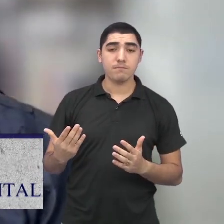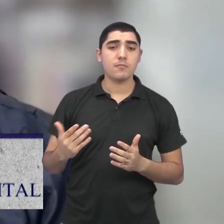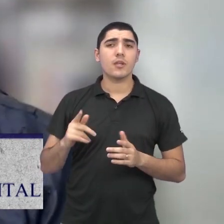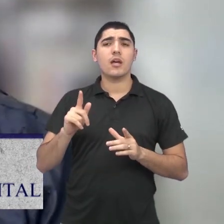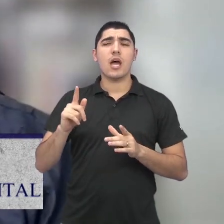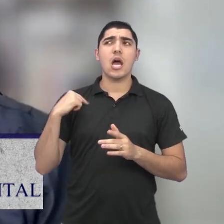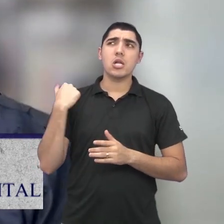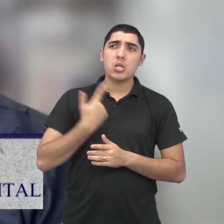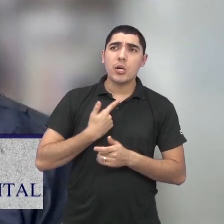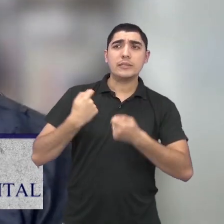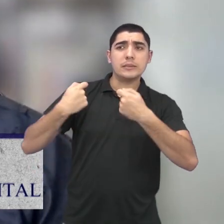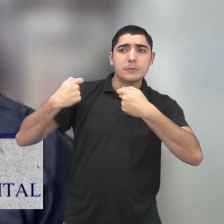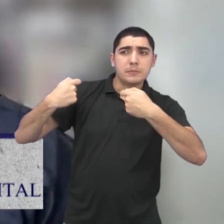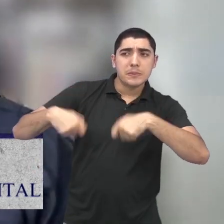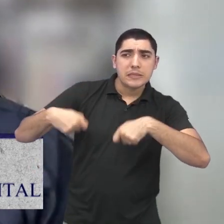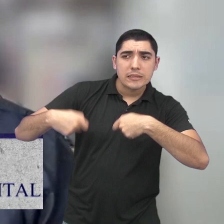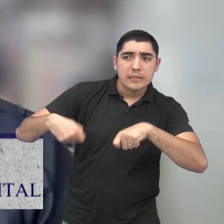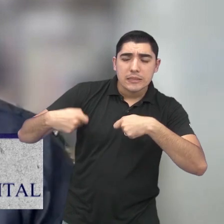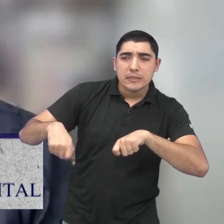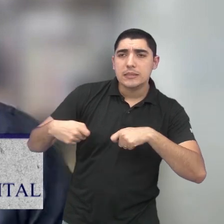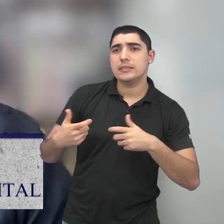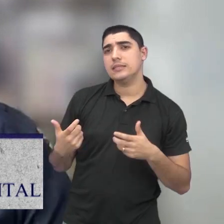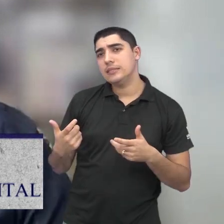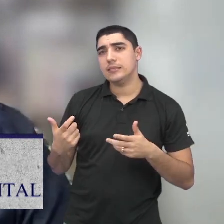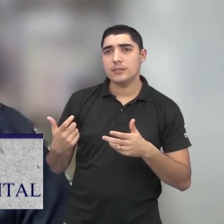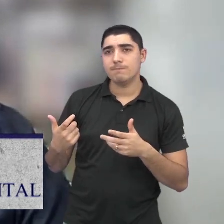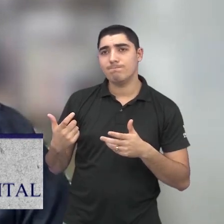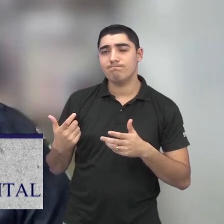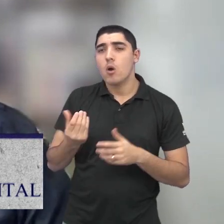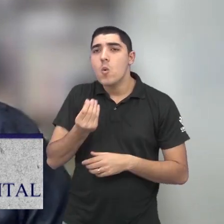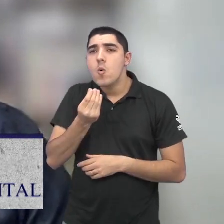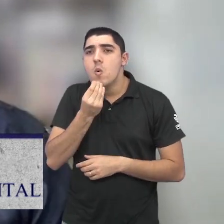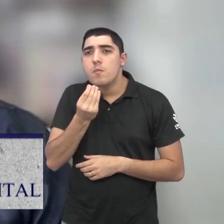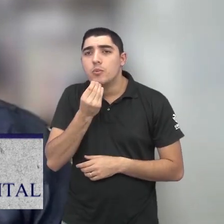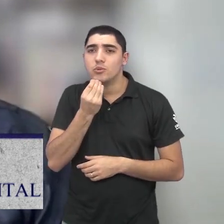é assim, né? Aquela coisa, a gente precisa ter uma